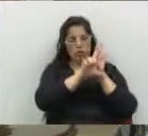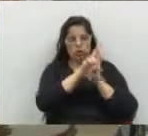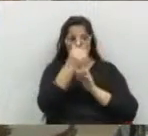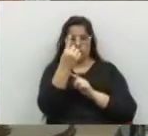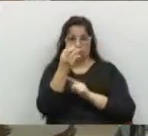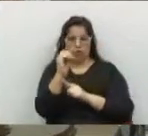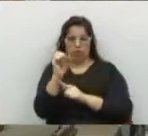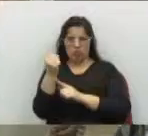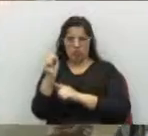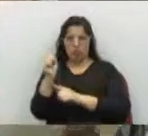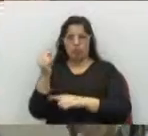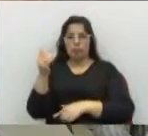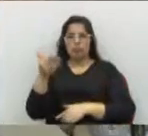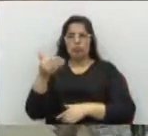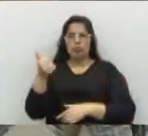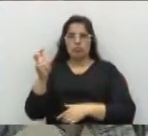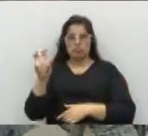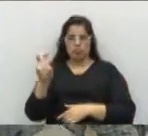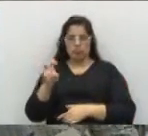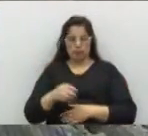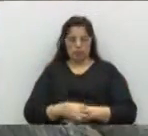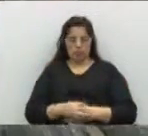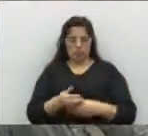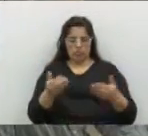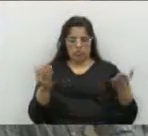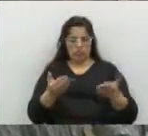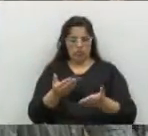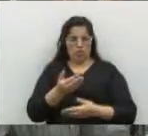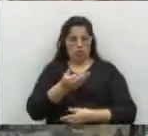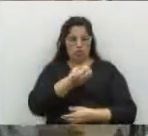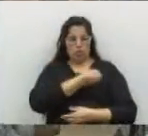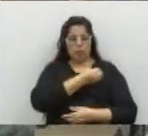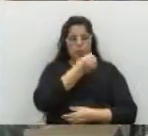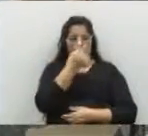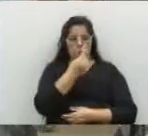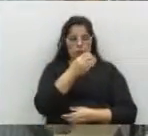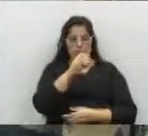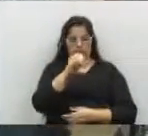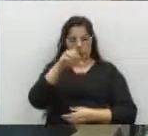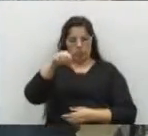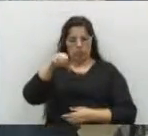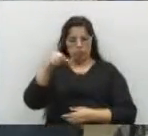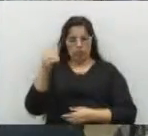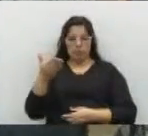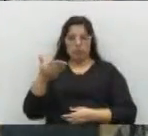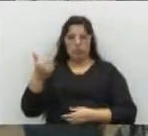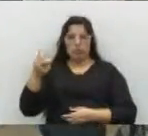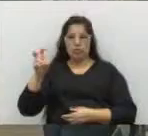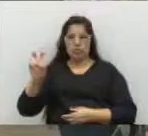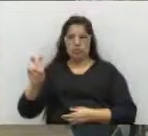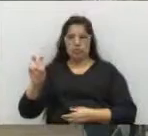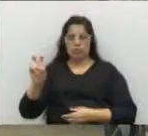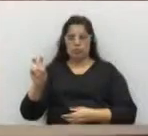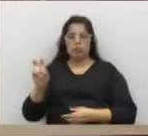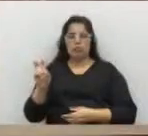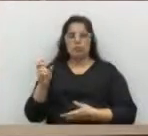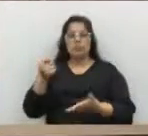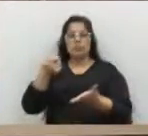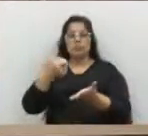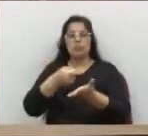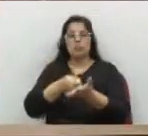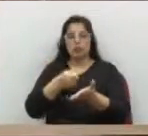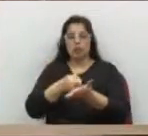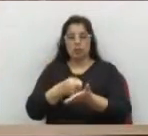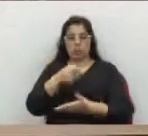às comissões. Projeto de Lei número 109/2015 dispõe sobre a obrigatoriedade da